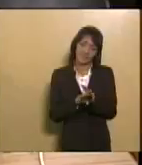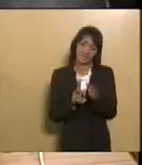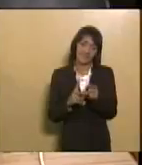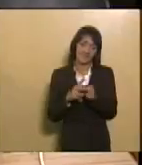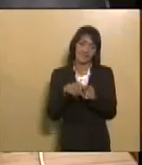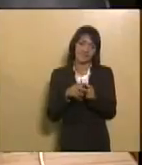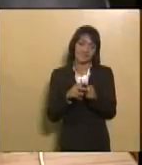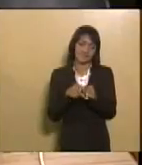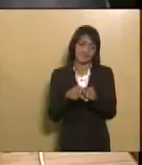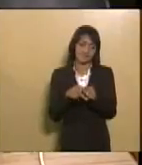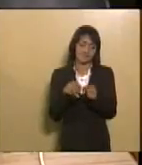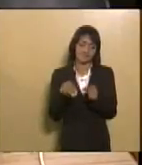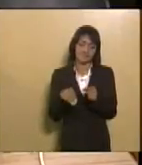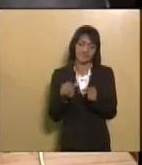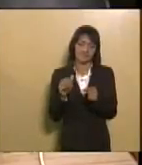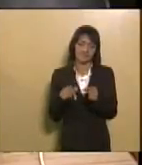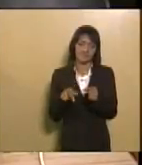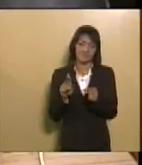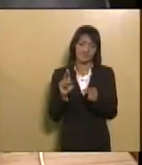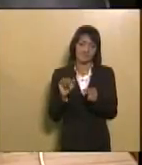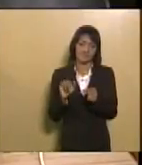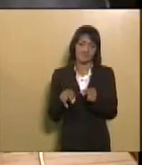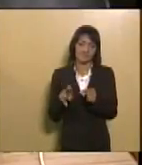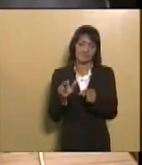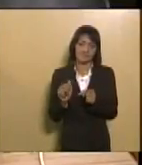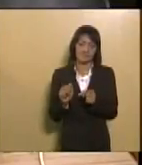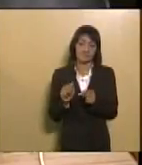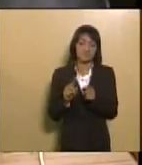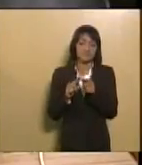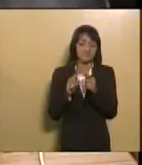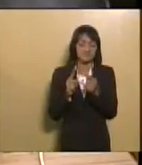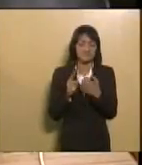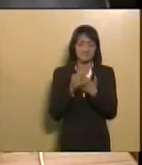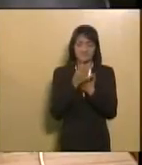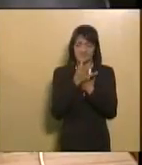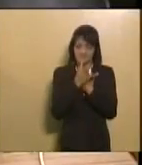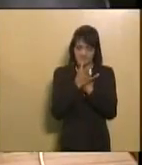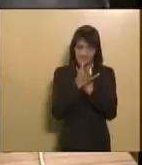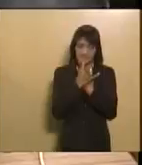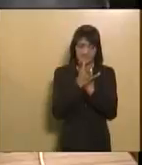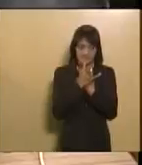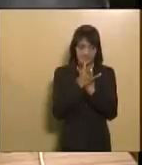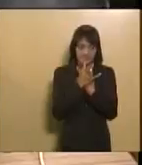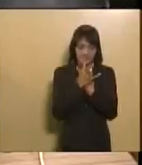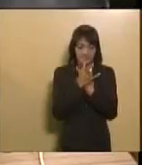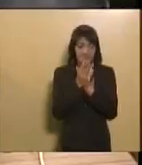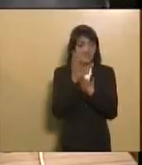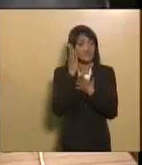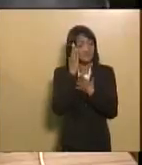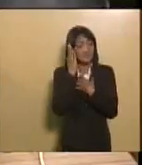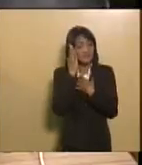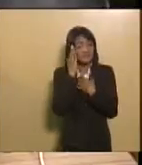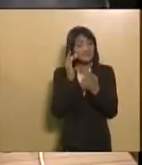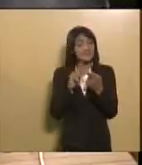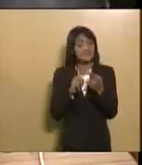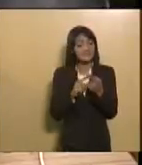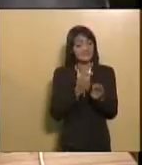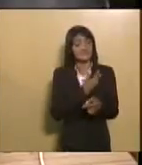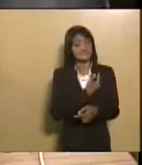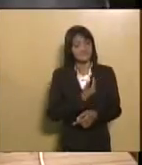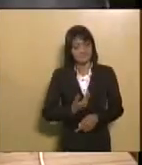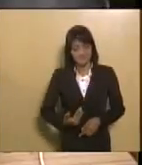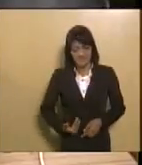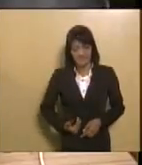conserto da máquina. É lamentável. E lamentamos muito. E entendemos que o governo